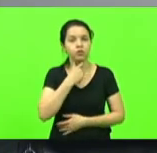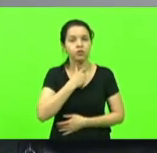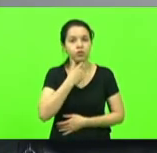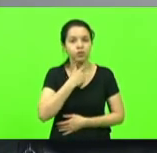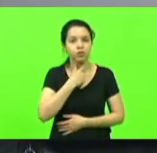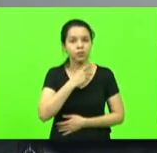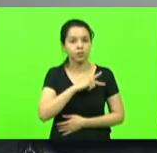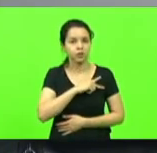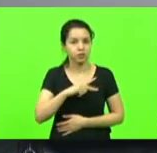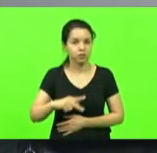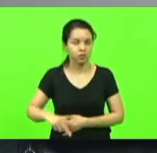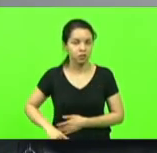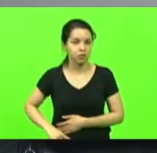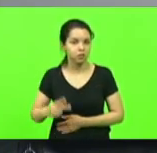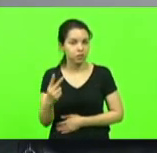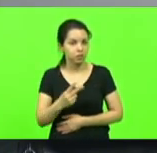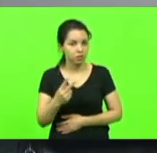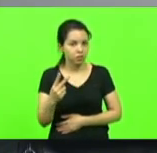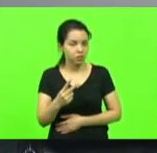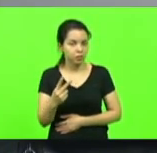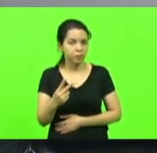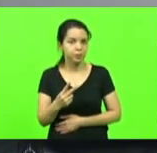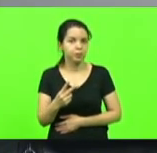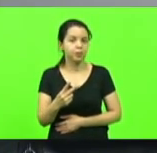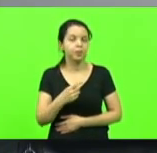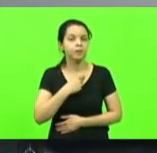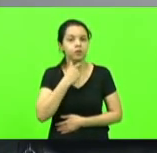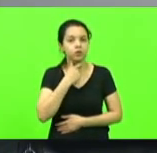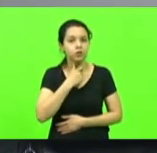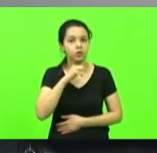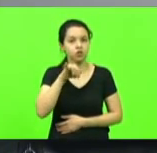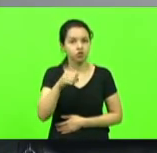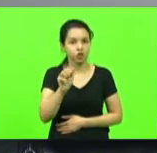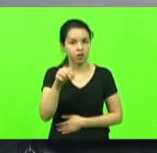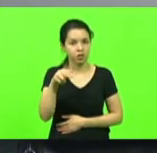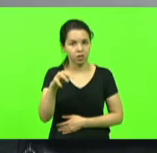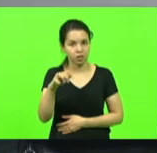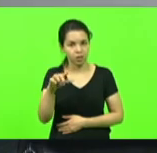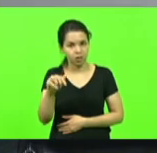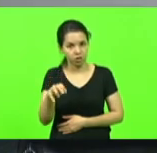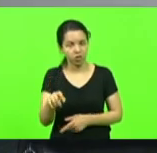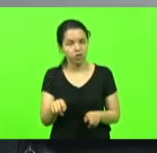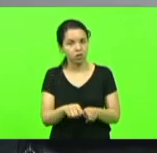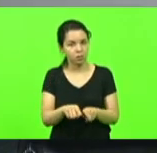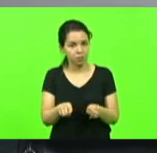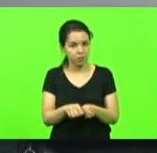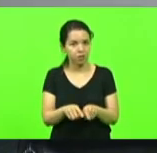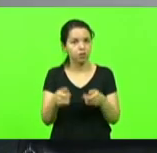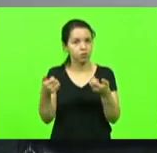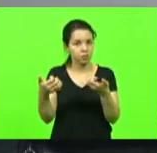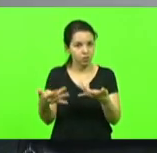a vice-presidente do Conselho Regional de Fonoaudiologia, a Jaqueline, também foi muito clara